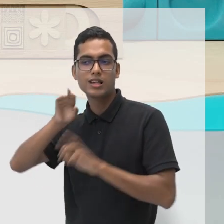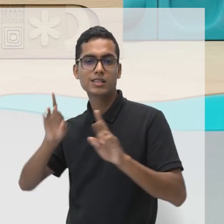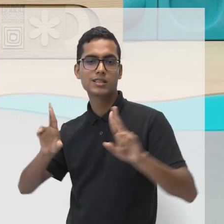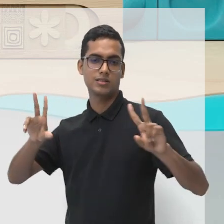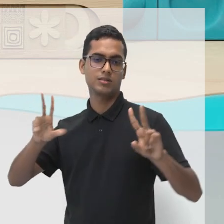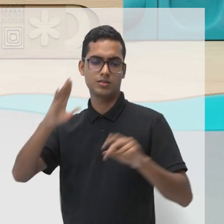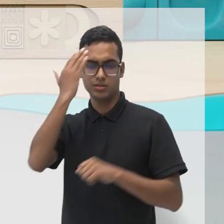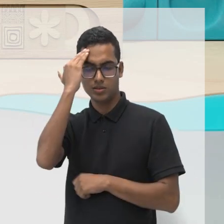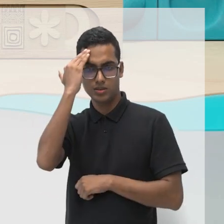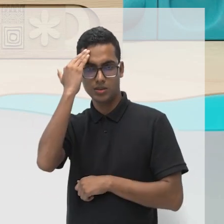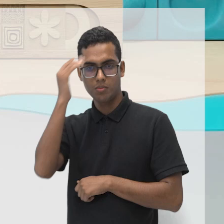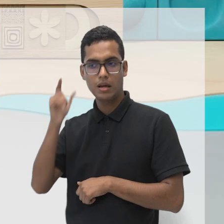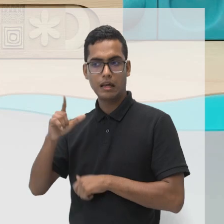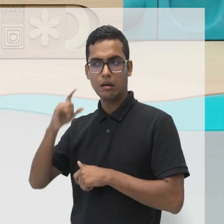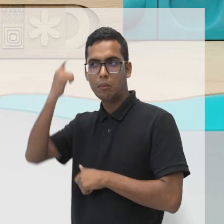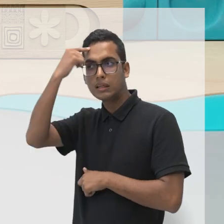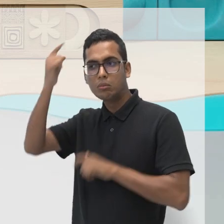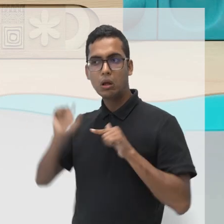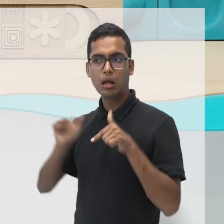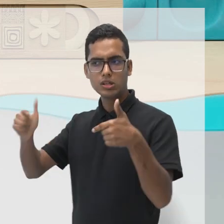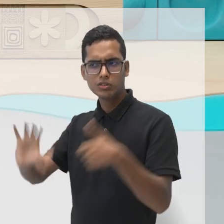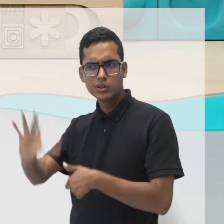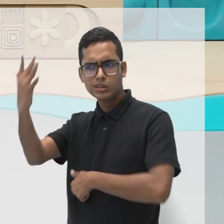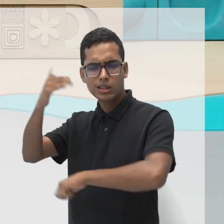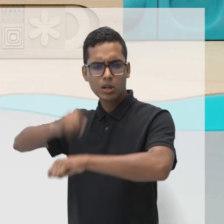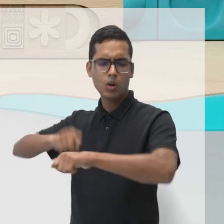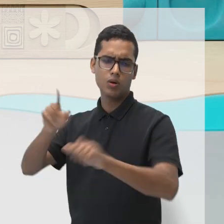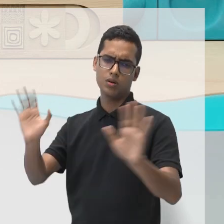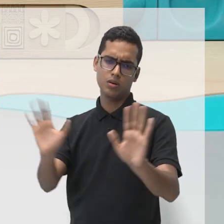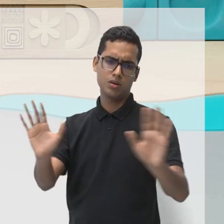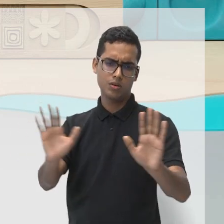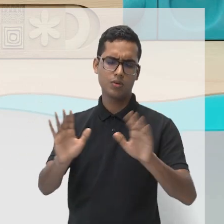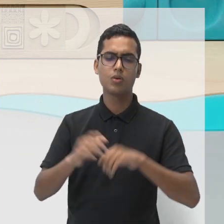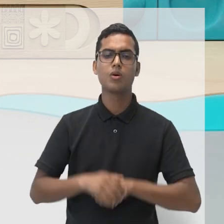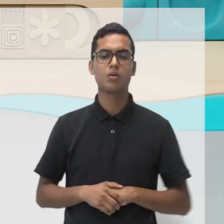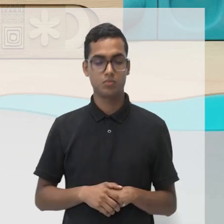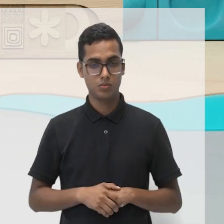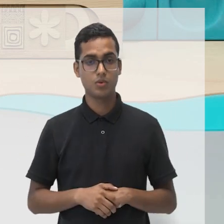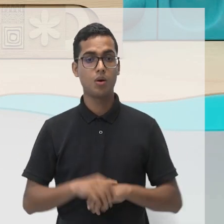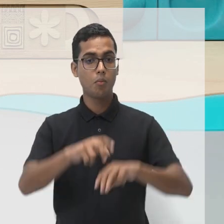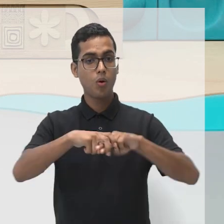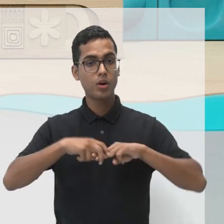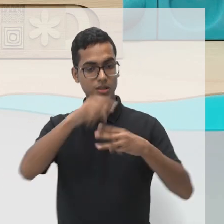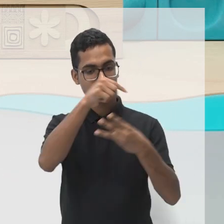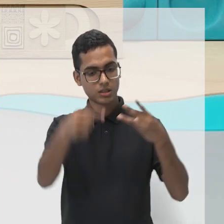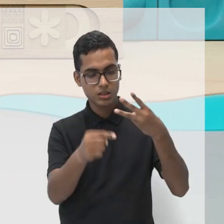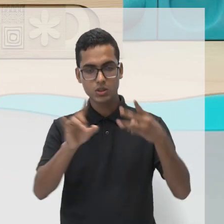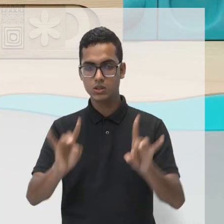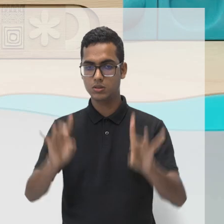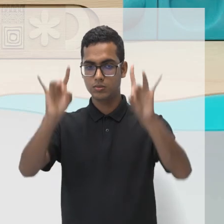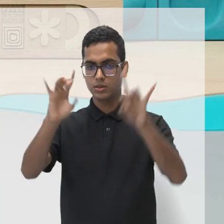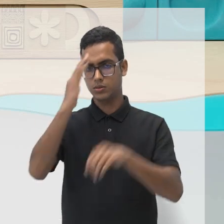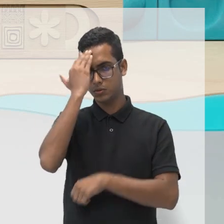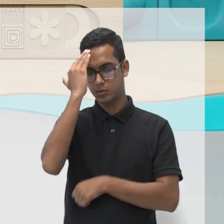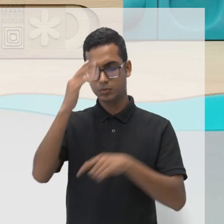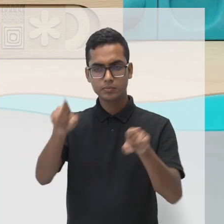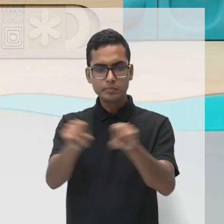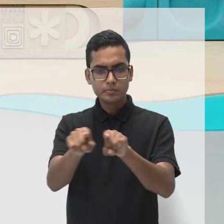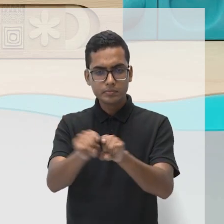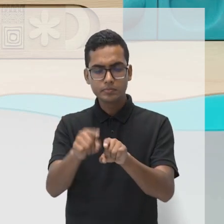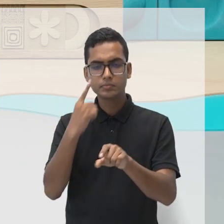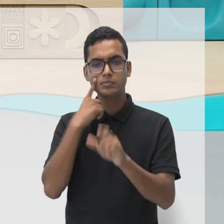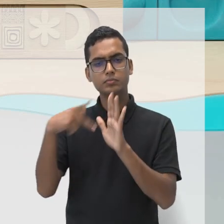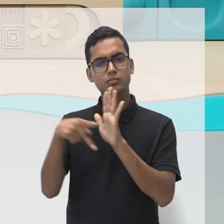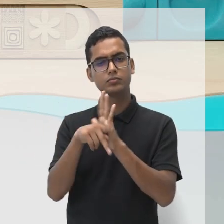essa ideia de que a ação está ocorrendo naquele momento, que é algo bem típico do gerúndio, tá certo? Então, gerúndio é